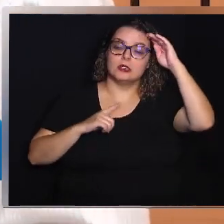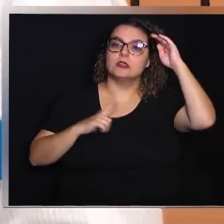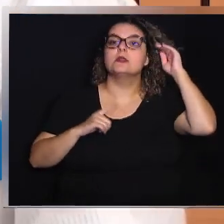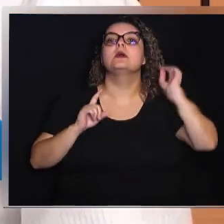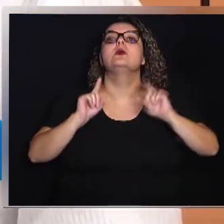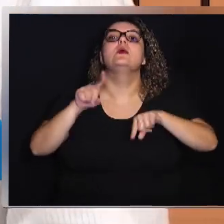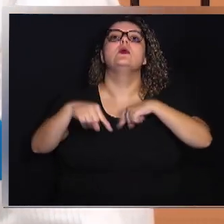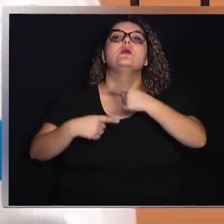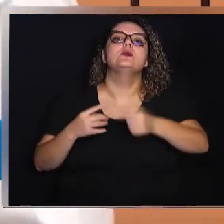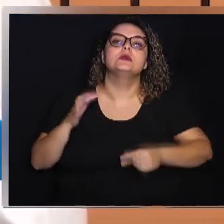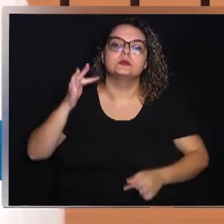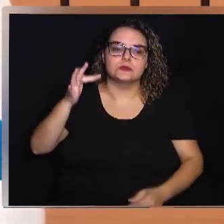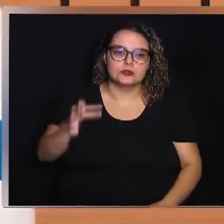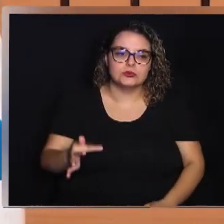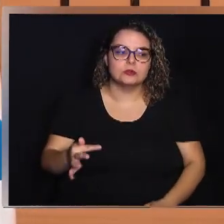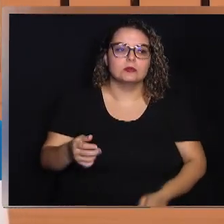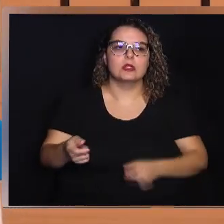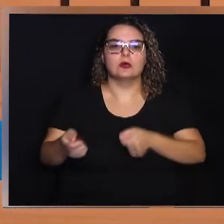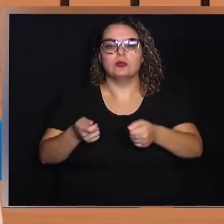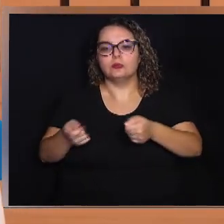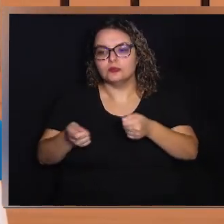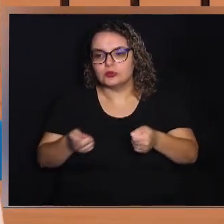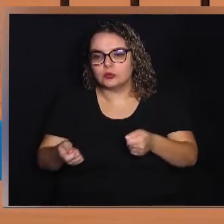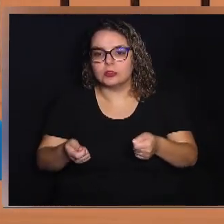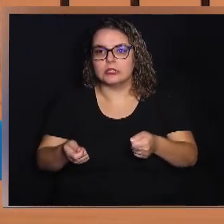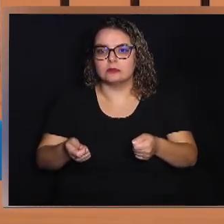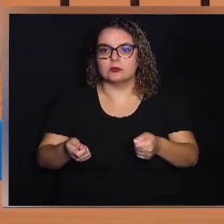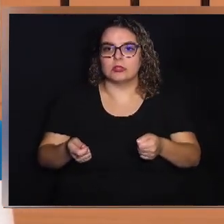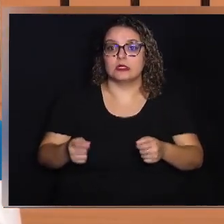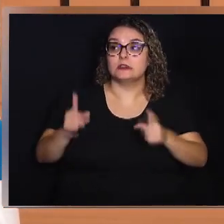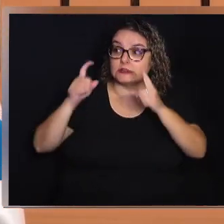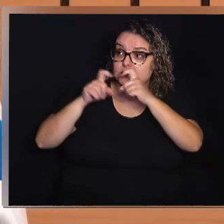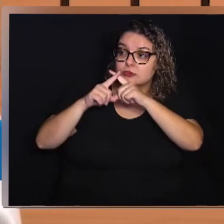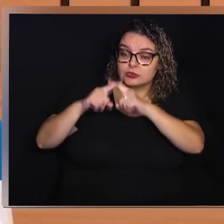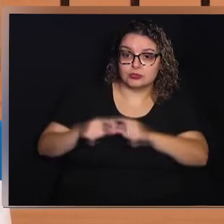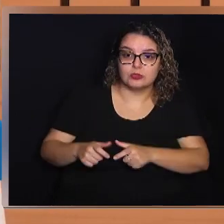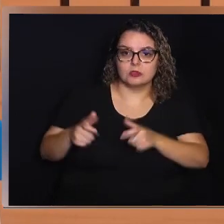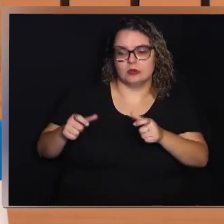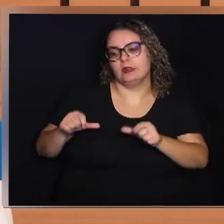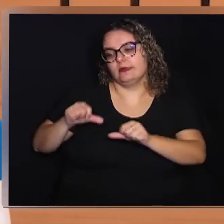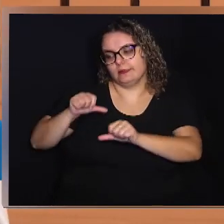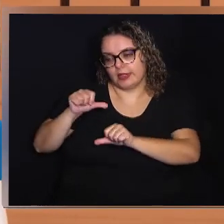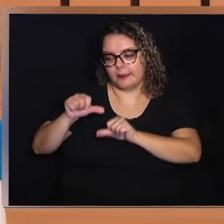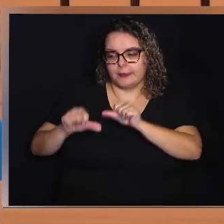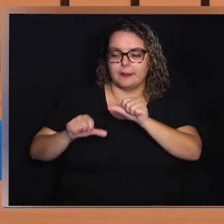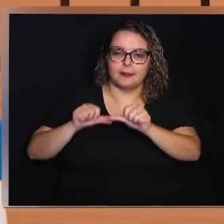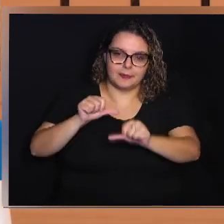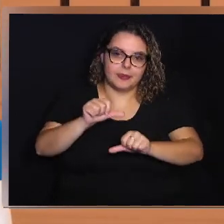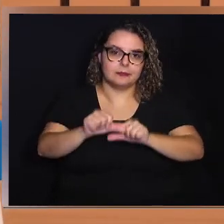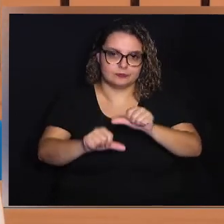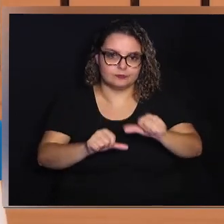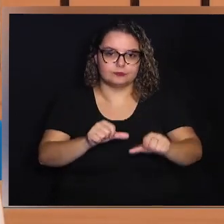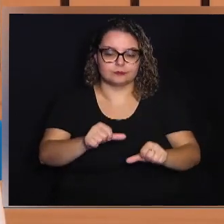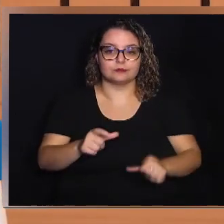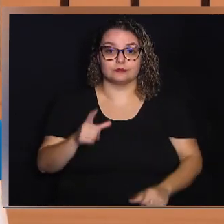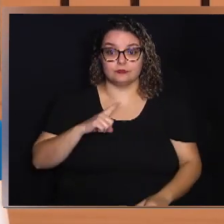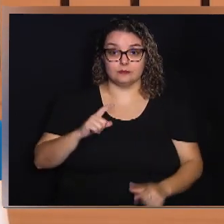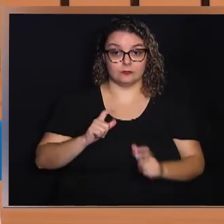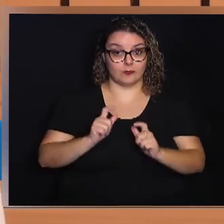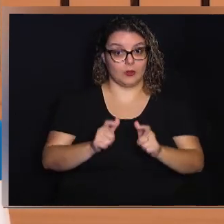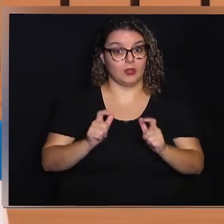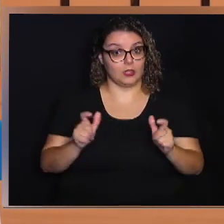e tem que existir outras no futuro para ir medindo essa complexidade desse problema que ele vai mutando ao longo do tempo